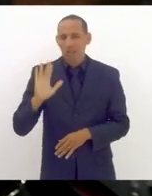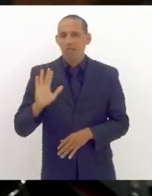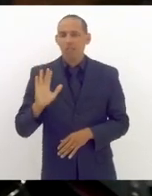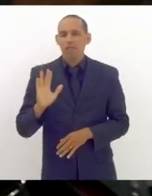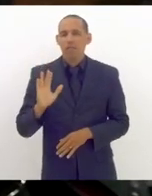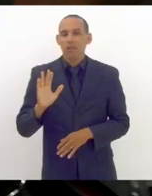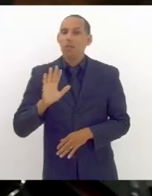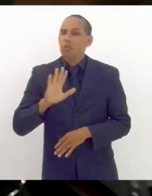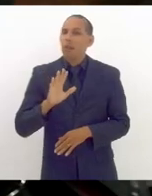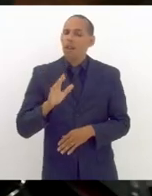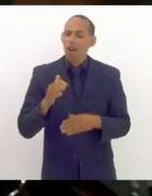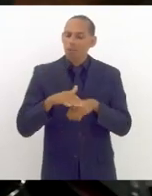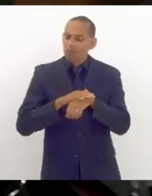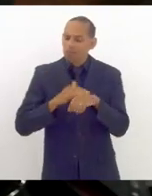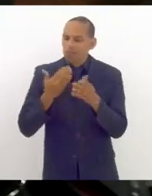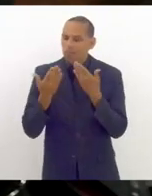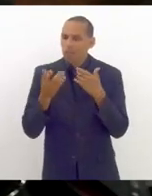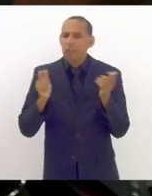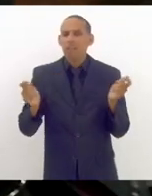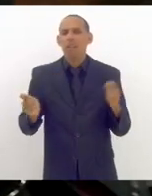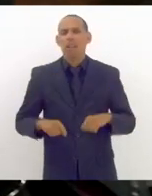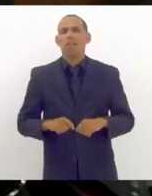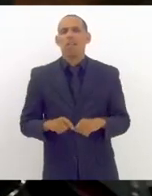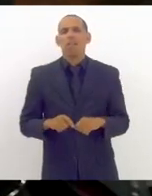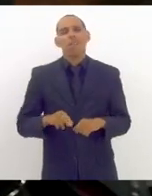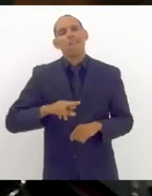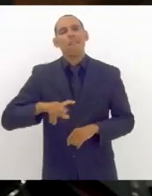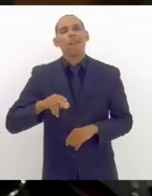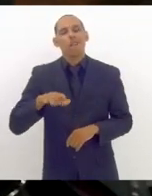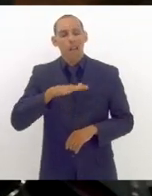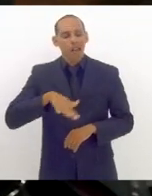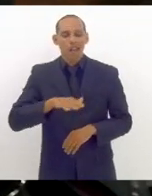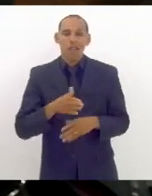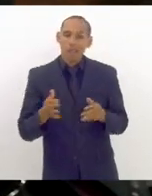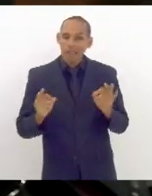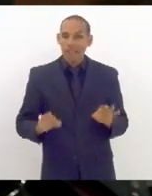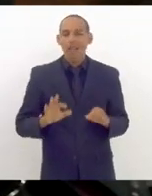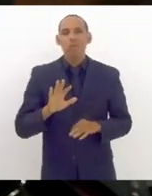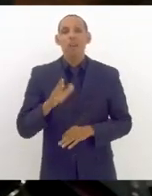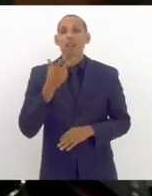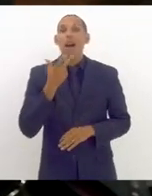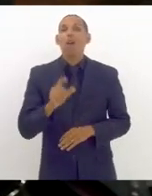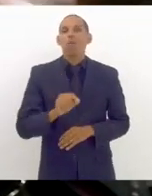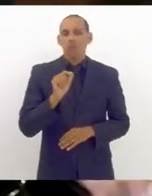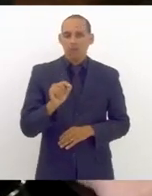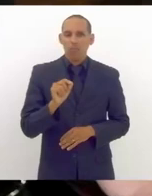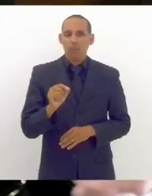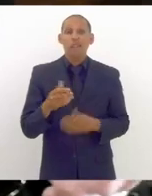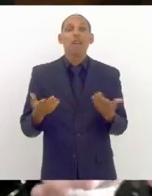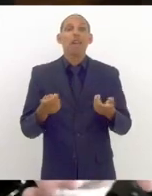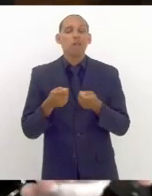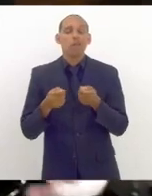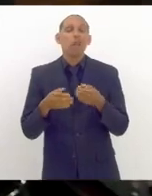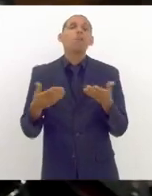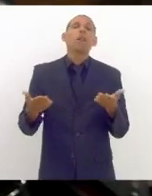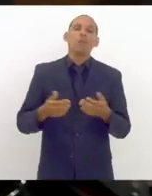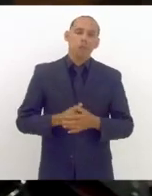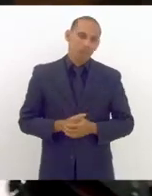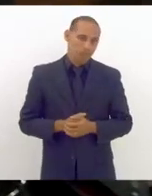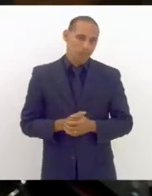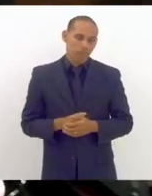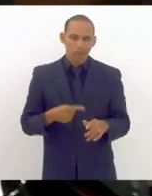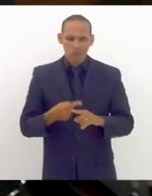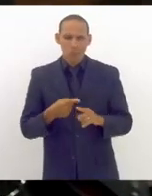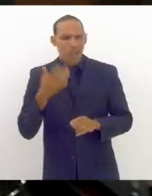mas eu acho que pode ter uma conversa ainda claro que não é esse ambiente mas adequado não é para dizer olha qual é a negociação que é porque